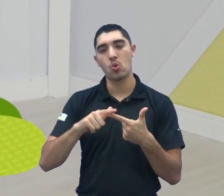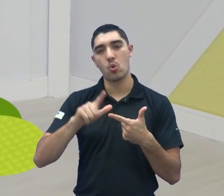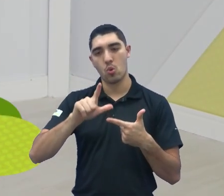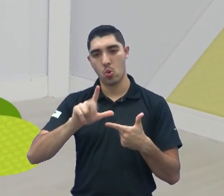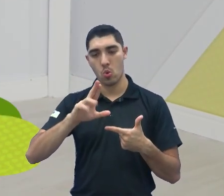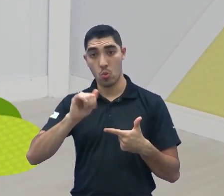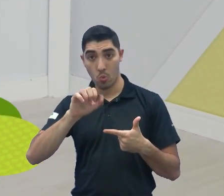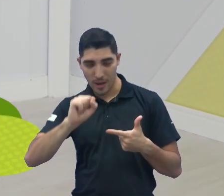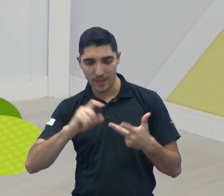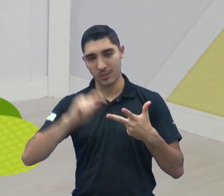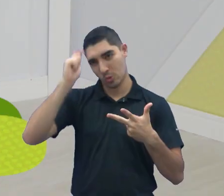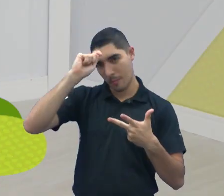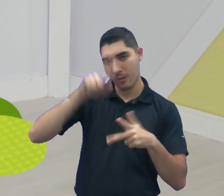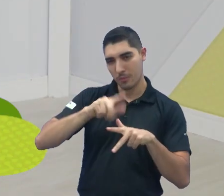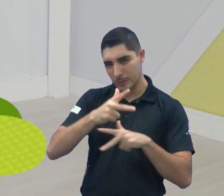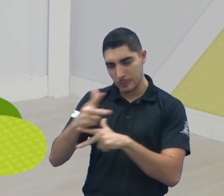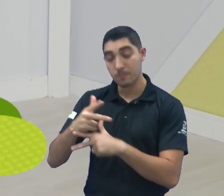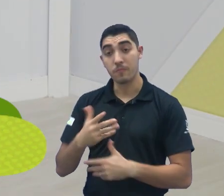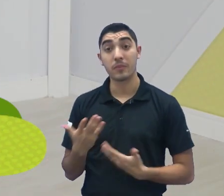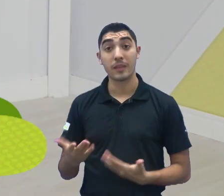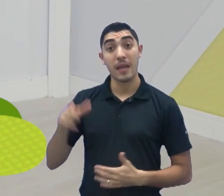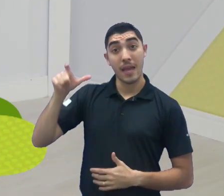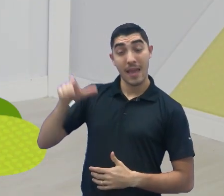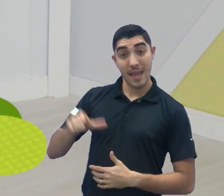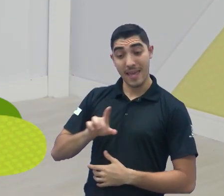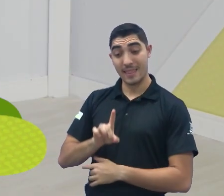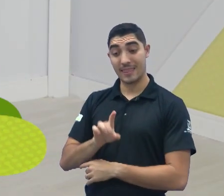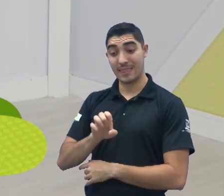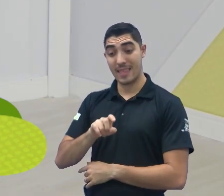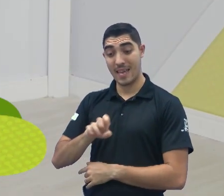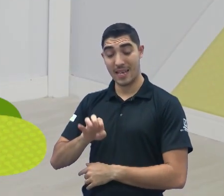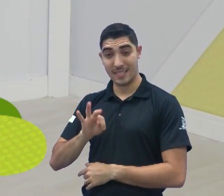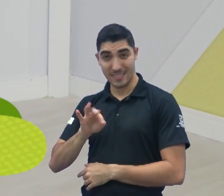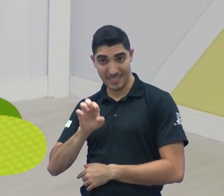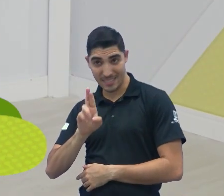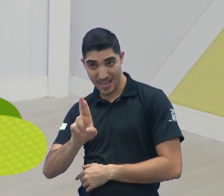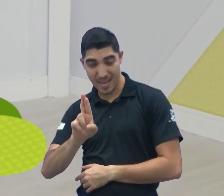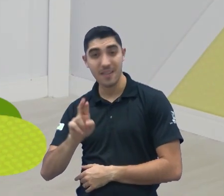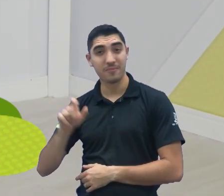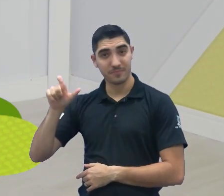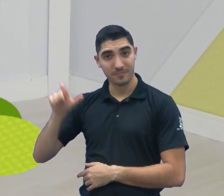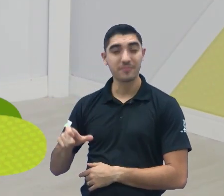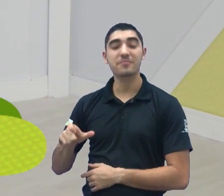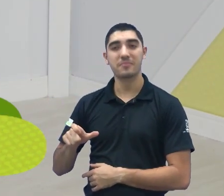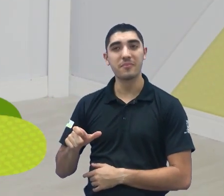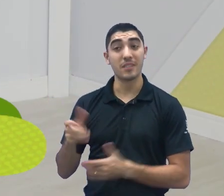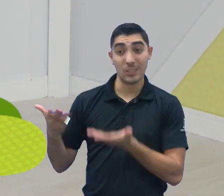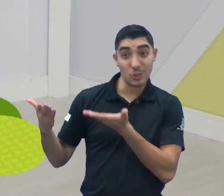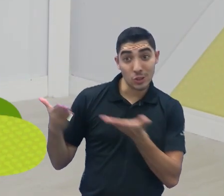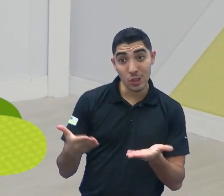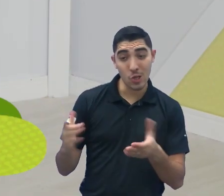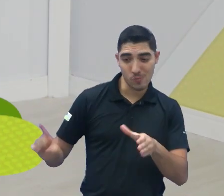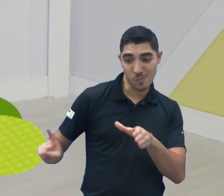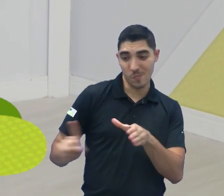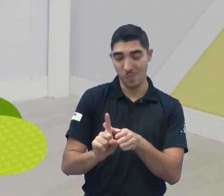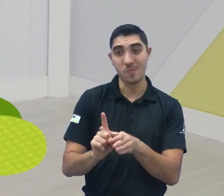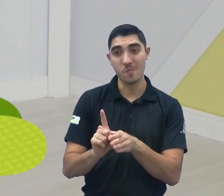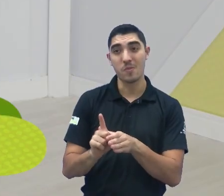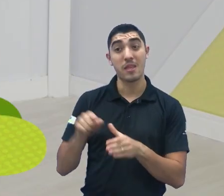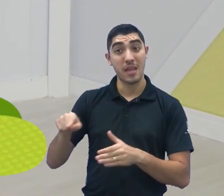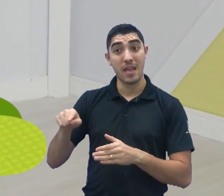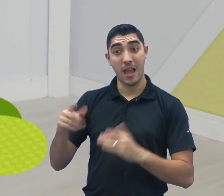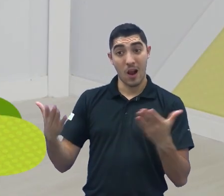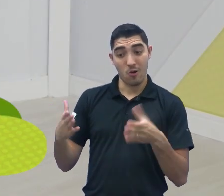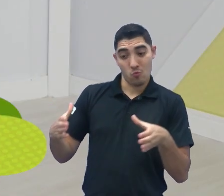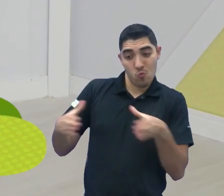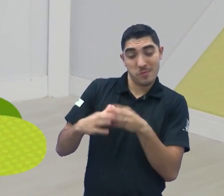Chegou o McClanahan, como ele mesmo falou, O nosso McClanahan está entre os jogadores do São José e agora